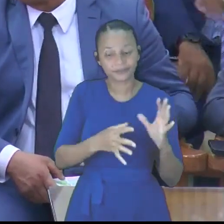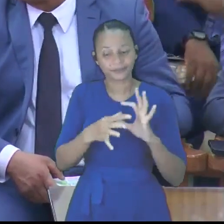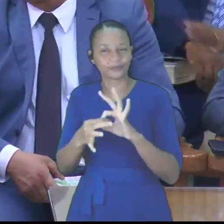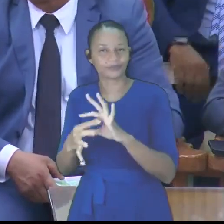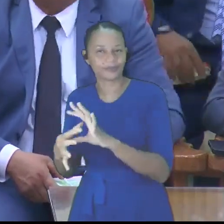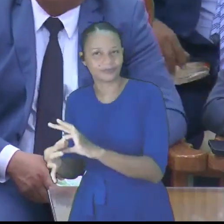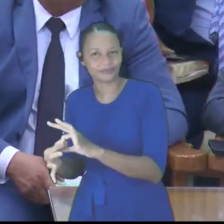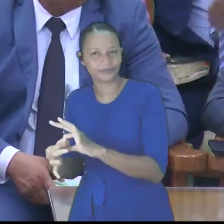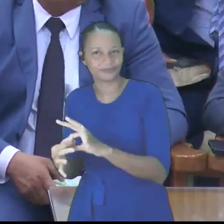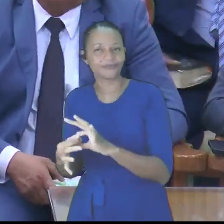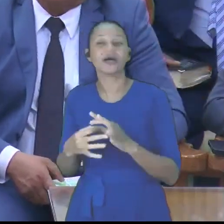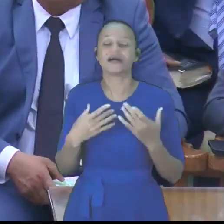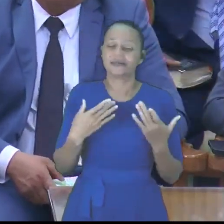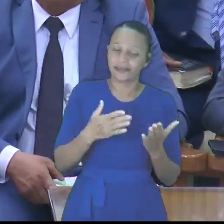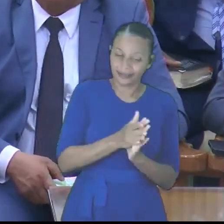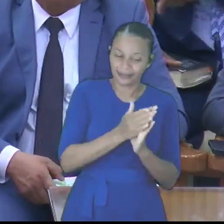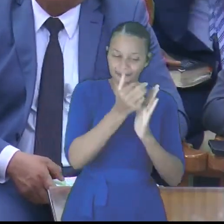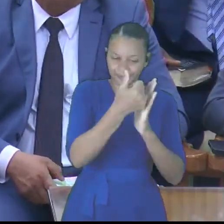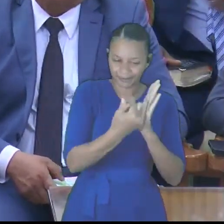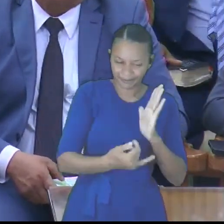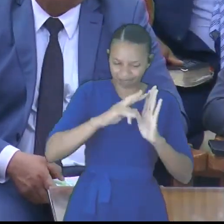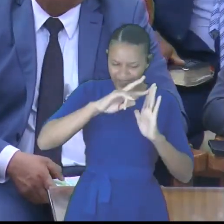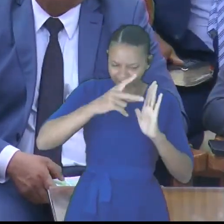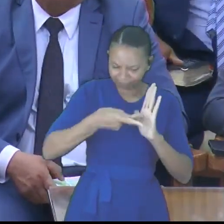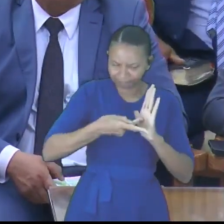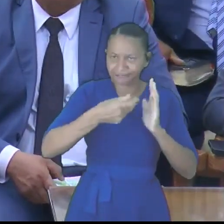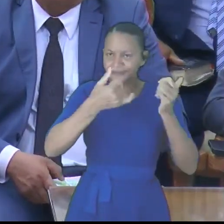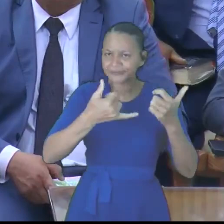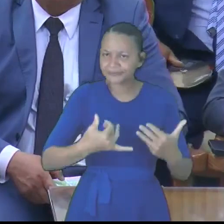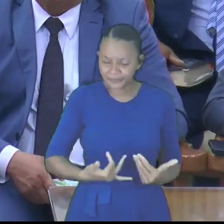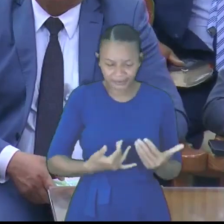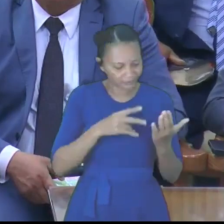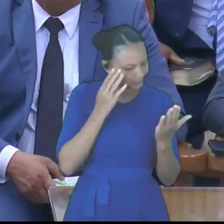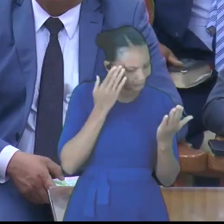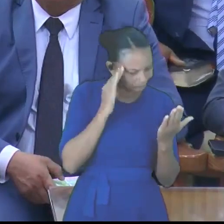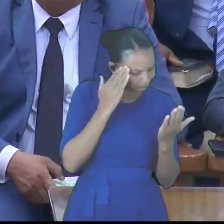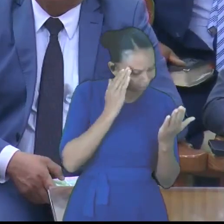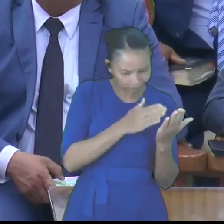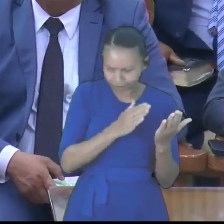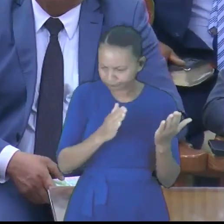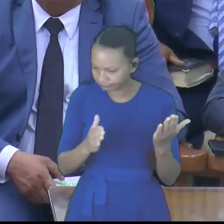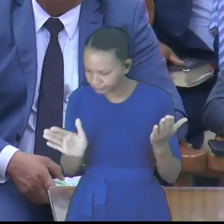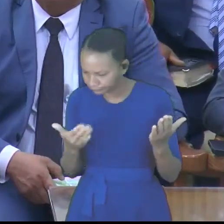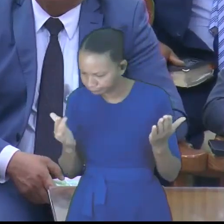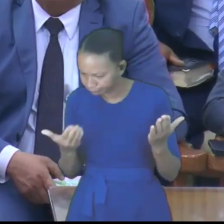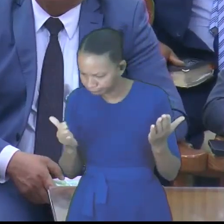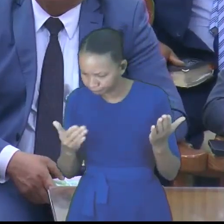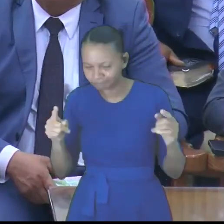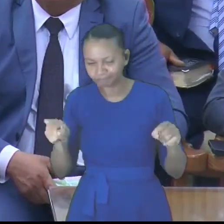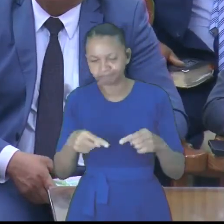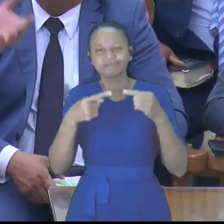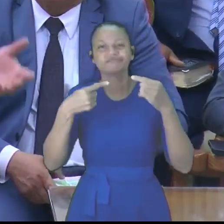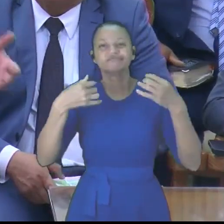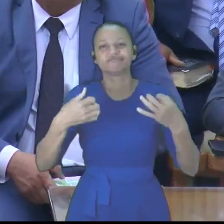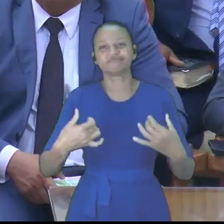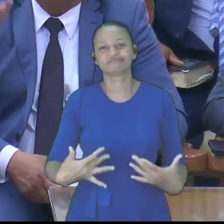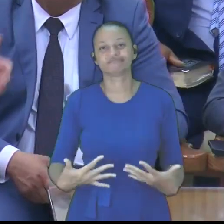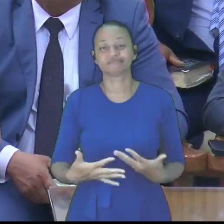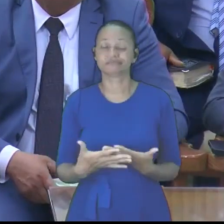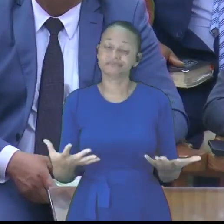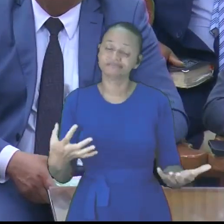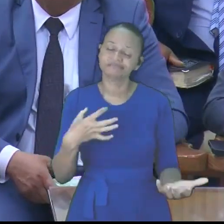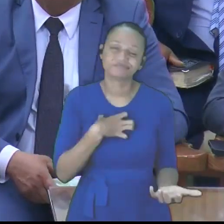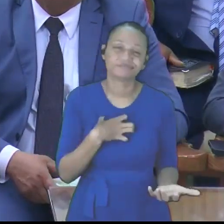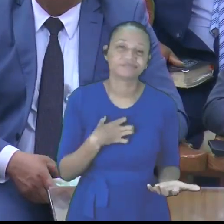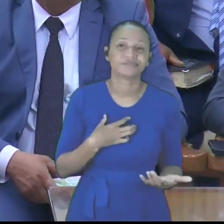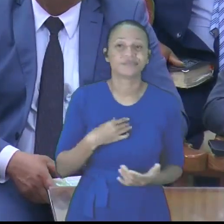contexto. A Bíblia explica-se a si mesma. Você lê uma parte aqui, não entende, vai entender lá na frente. Agora, a tragédia é que muitos crentes